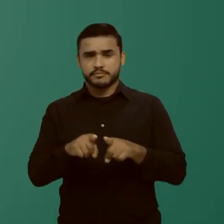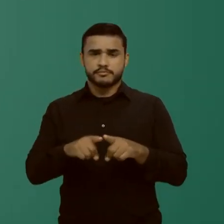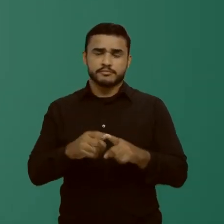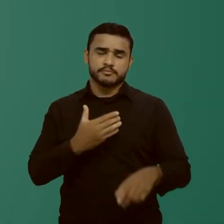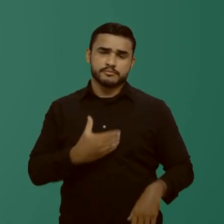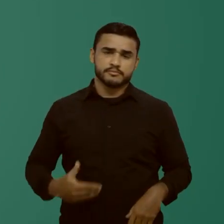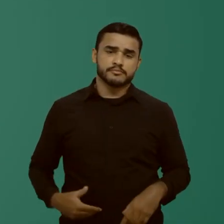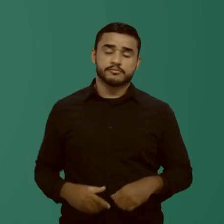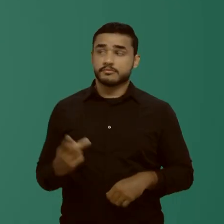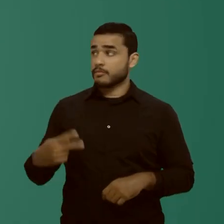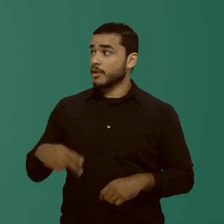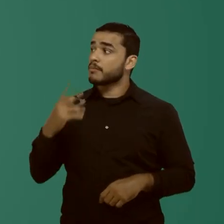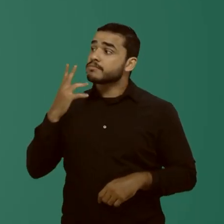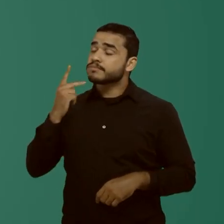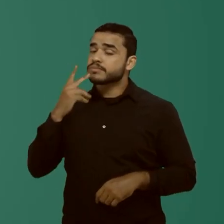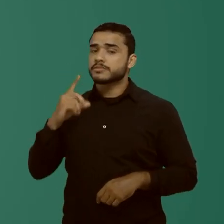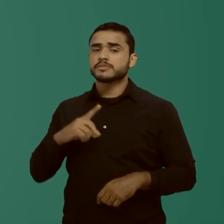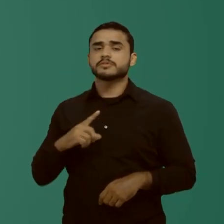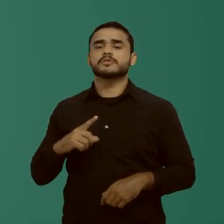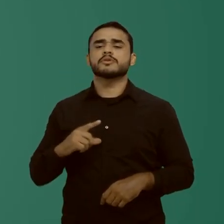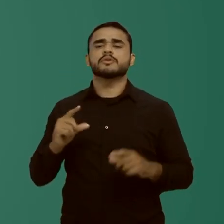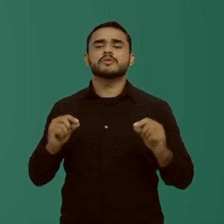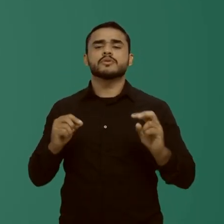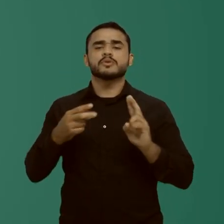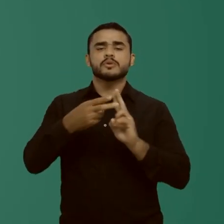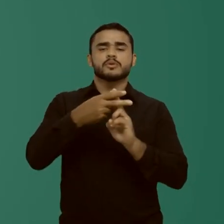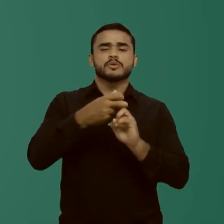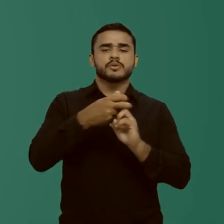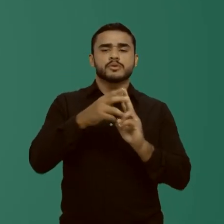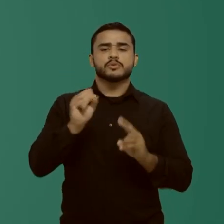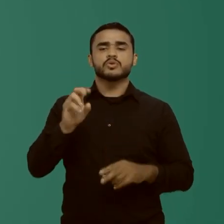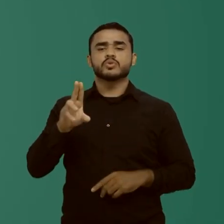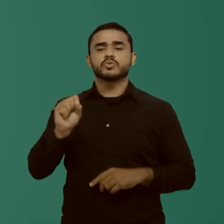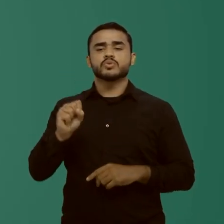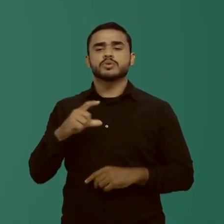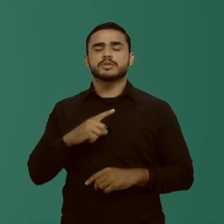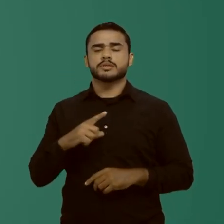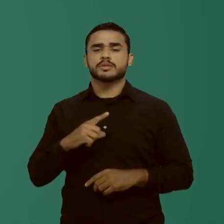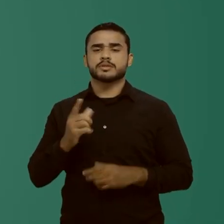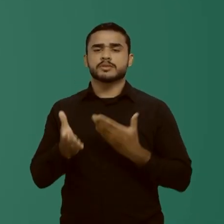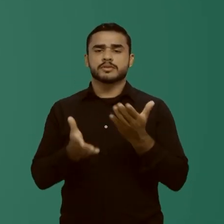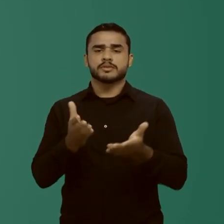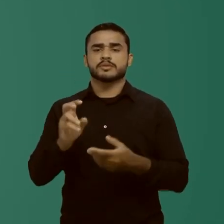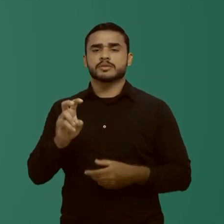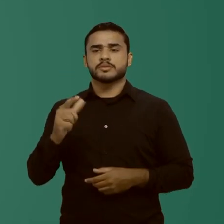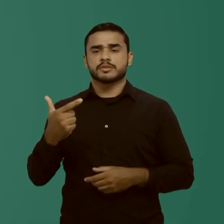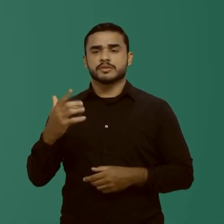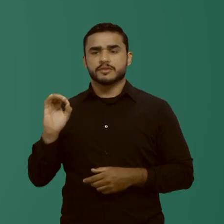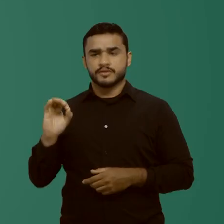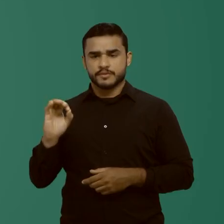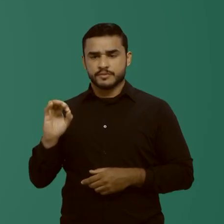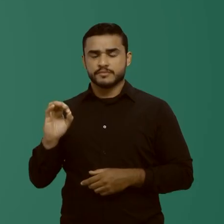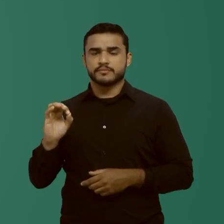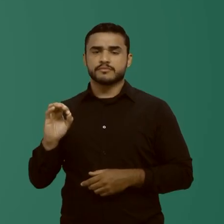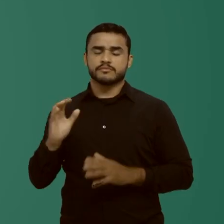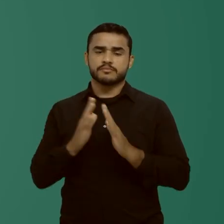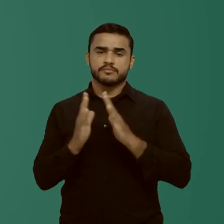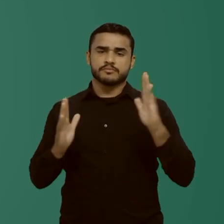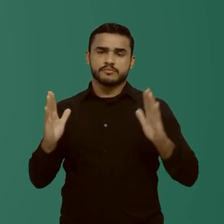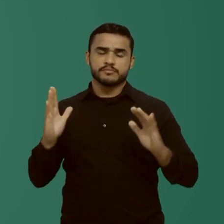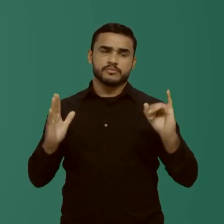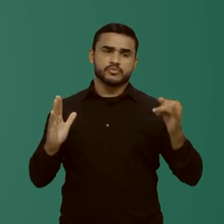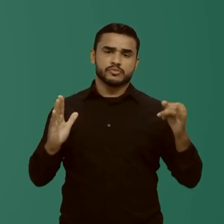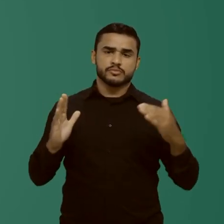Ceará, somente o SUS foi responsável por 520 procedimentos desse tipo entre janeiro e maio